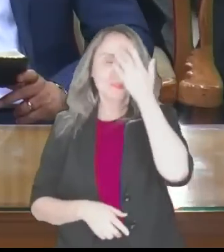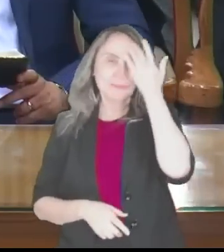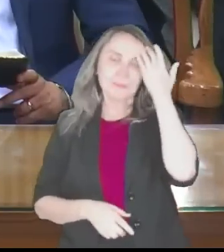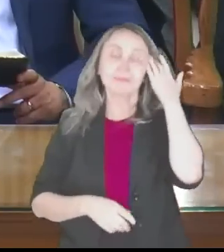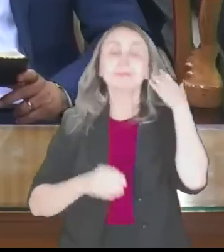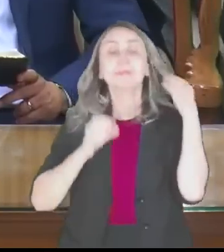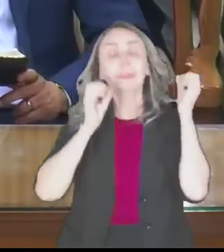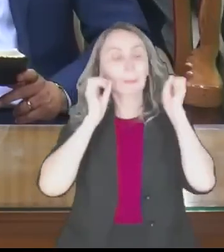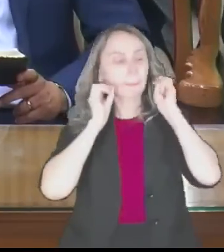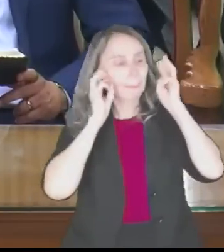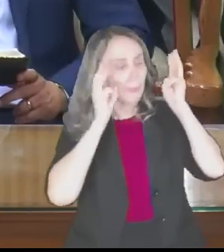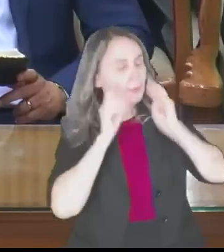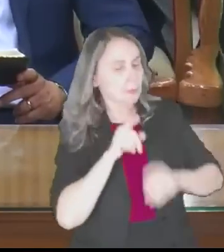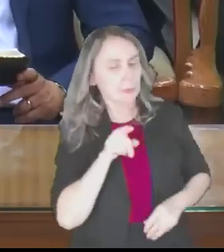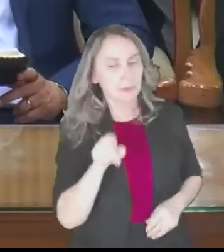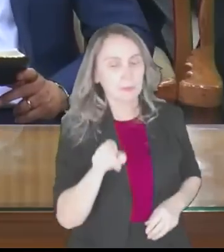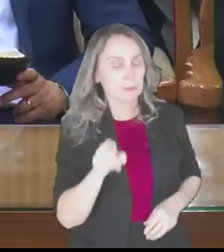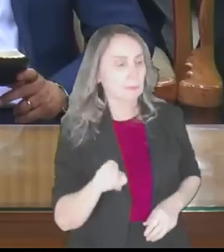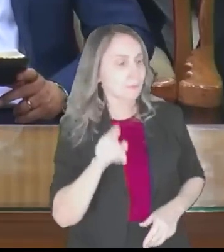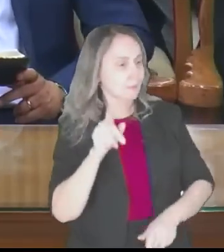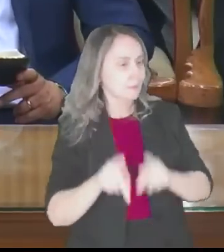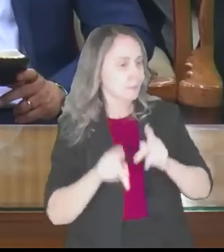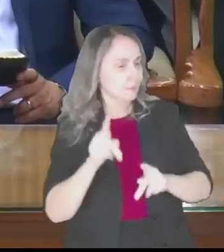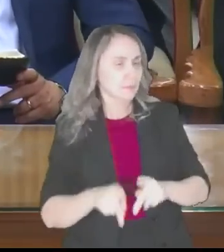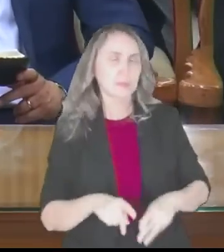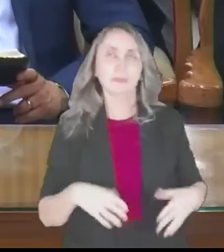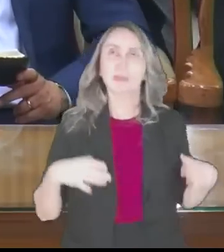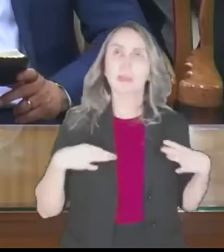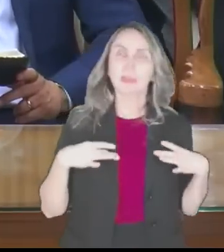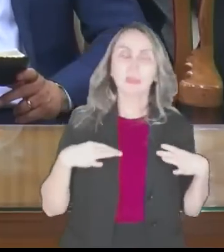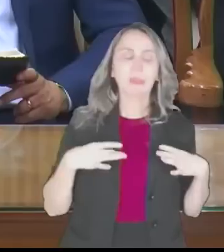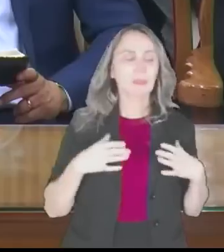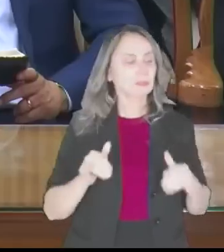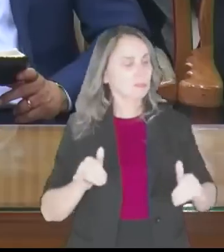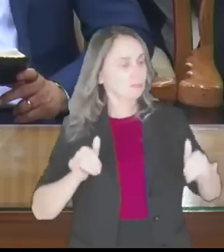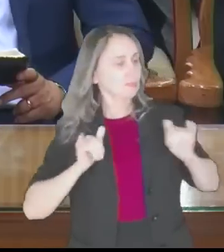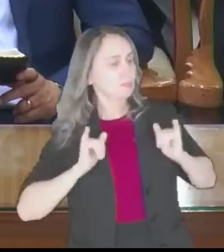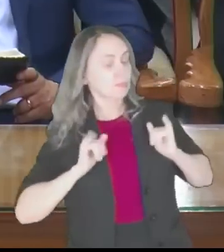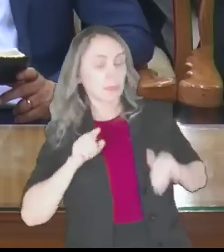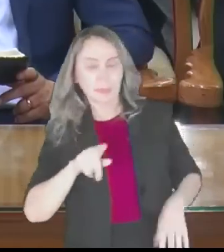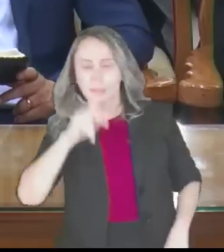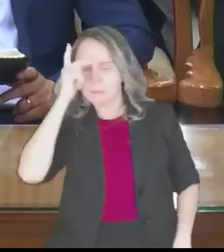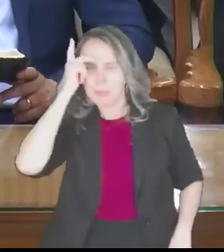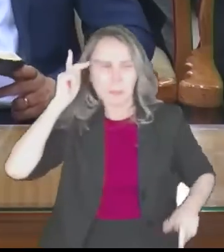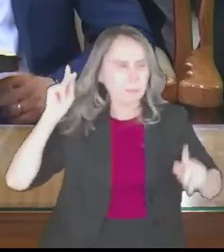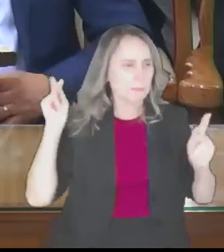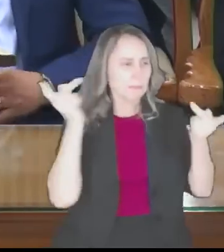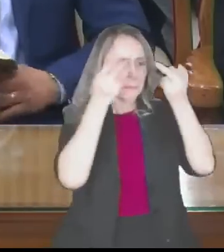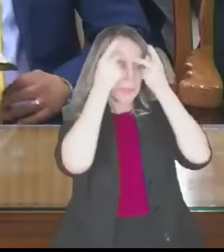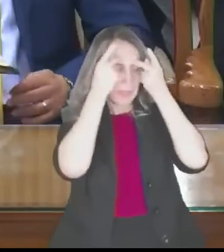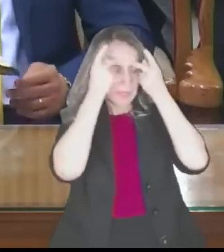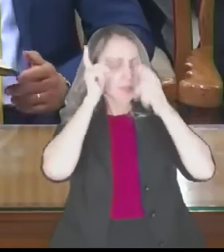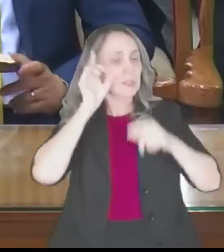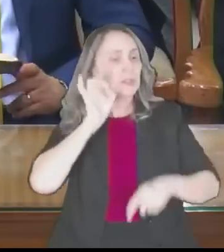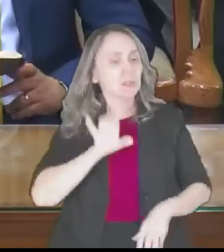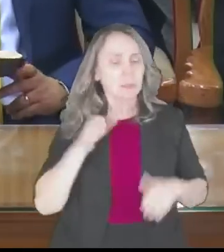Moisés, esse povo não quer nada com a vida, Moisés. Esse povo é rebelde. Esse povo só quer saber de coisas